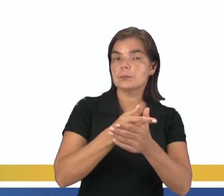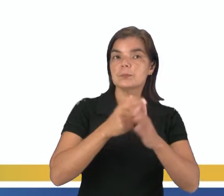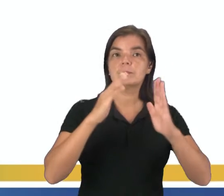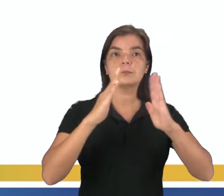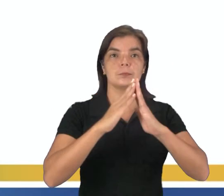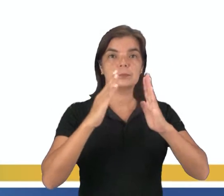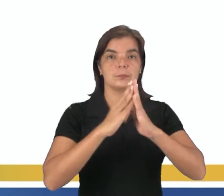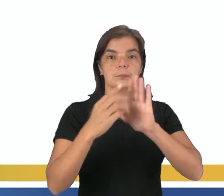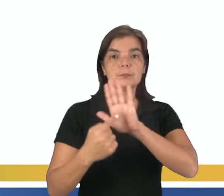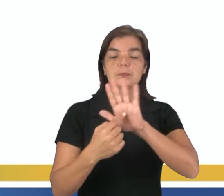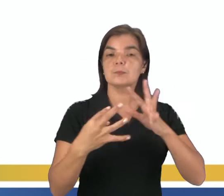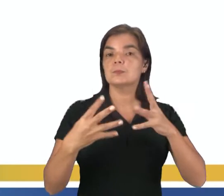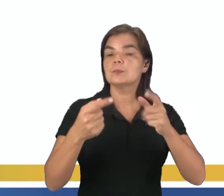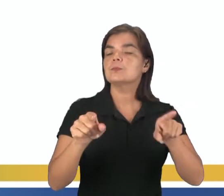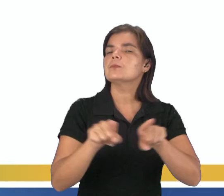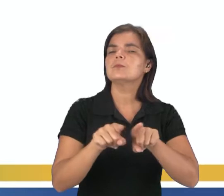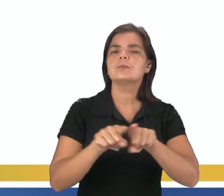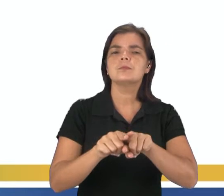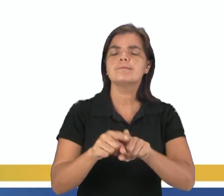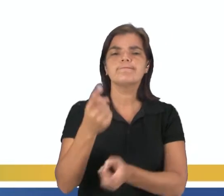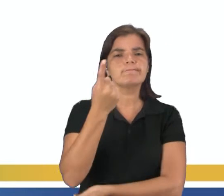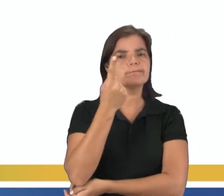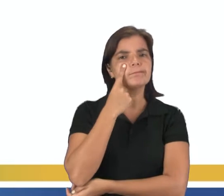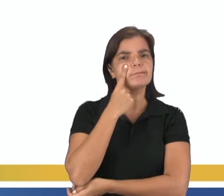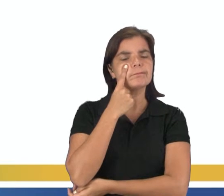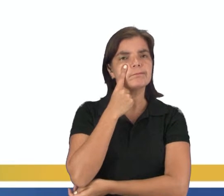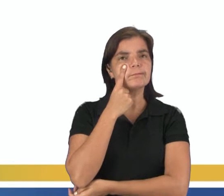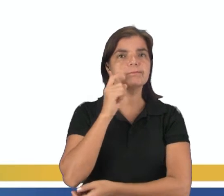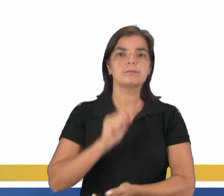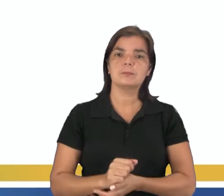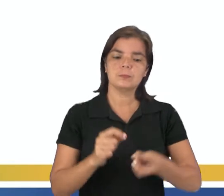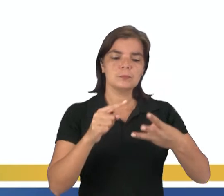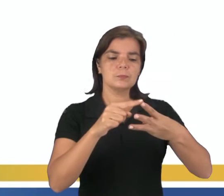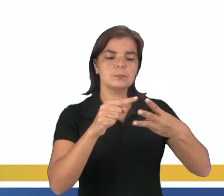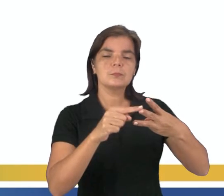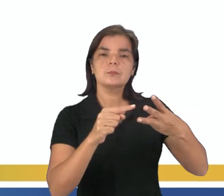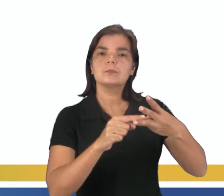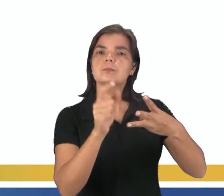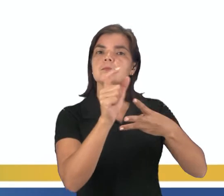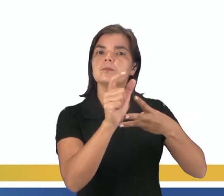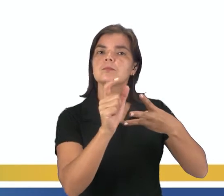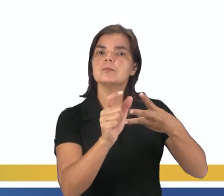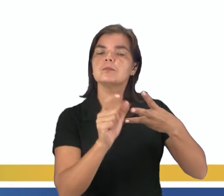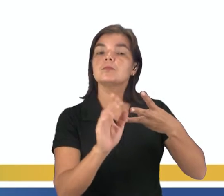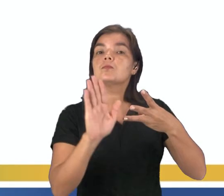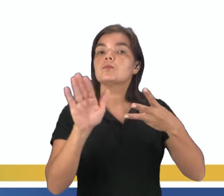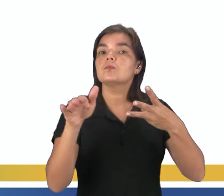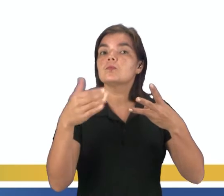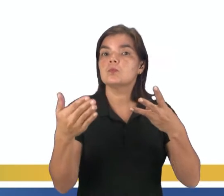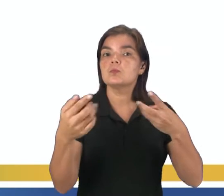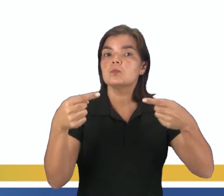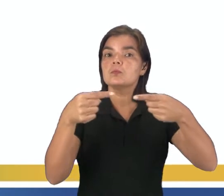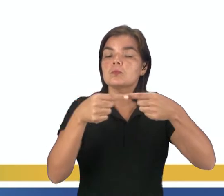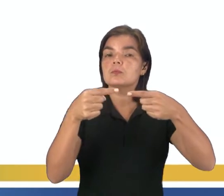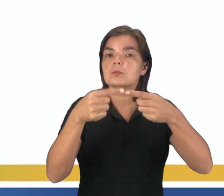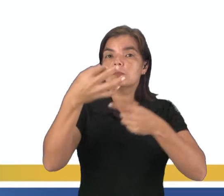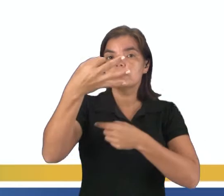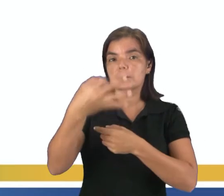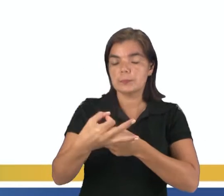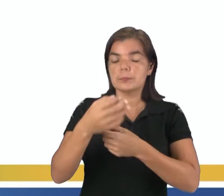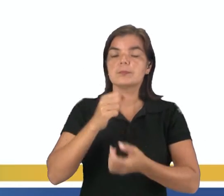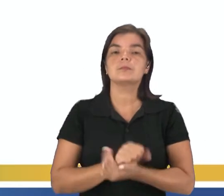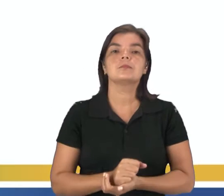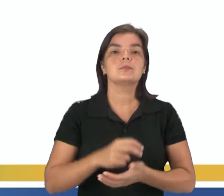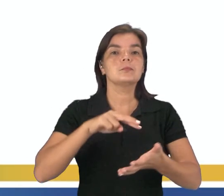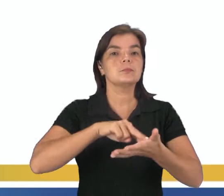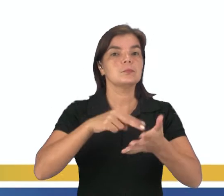todo mi. Então, olhando essas três palavrinhas, qual que vocês acham que preencheria essas duas lacunas e que tem o